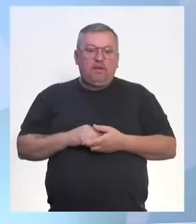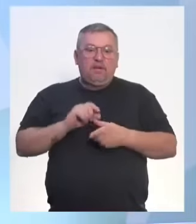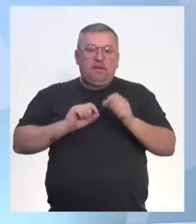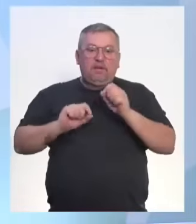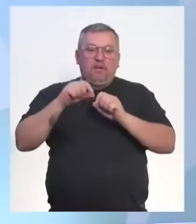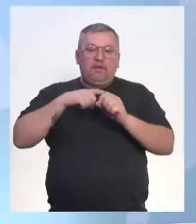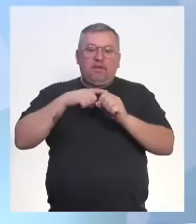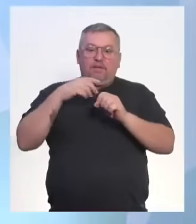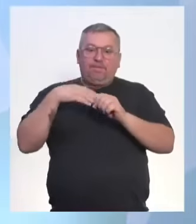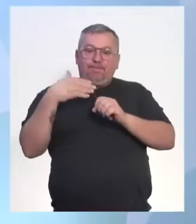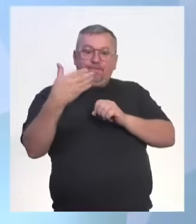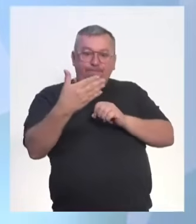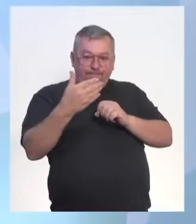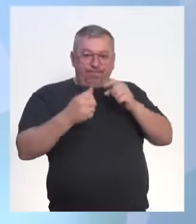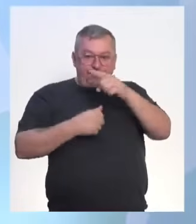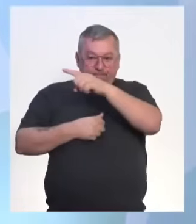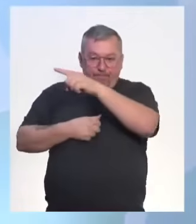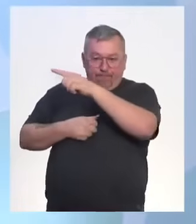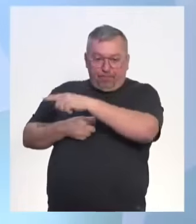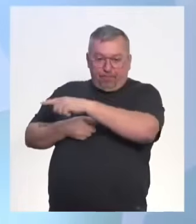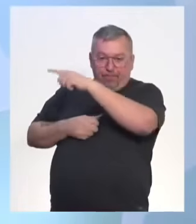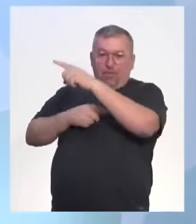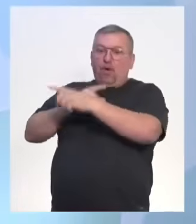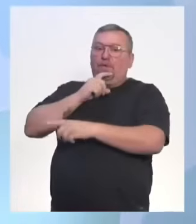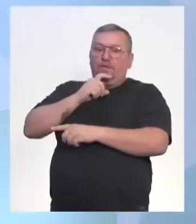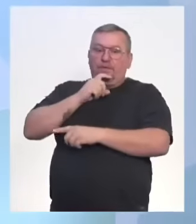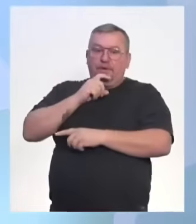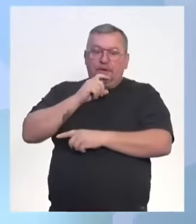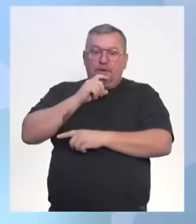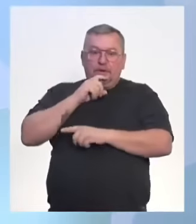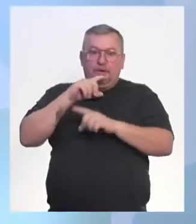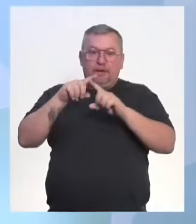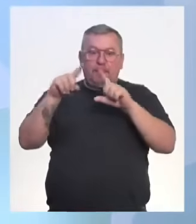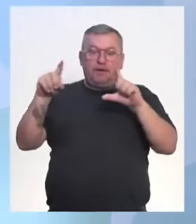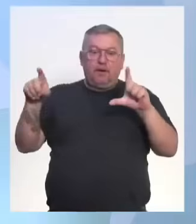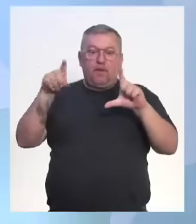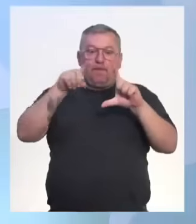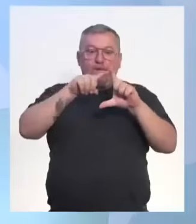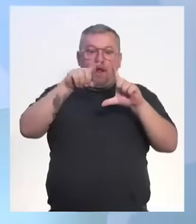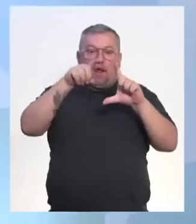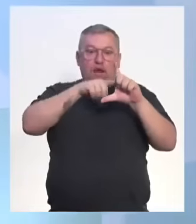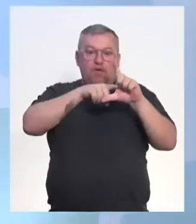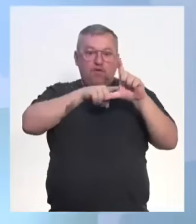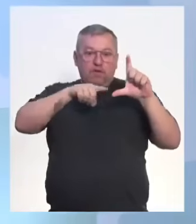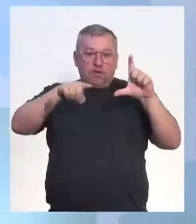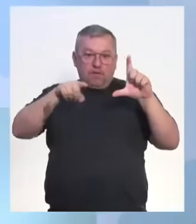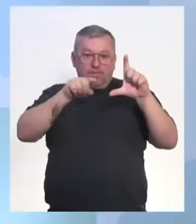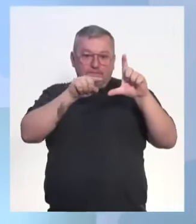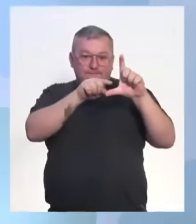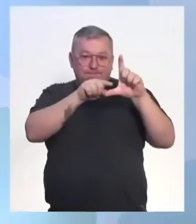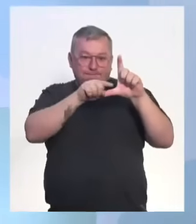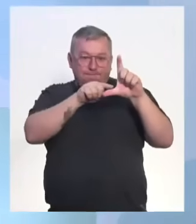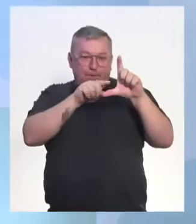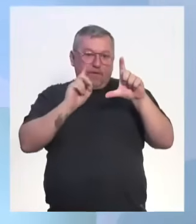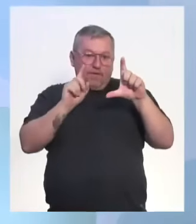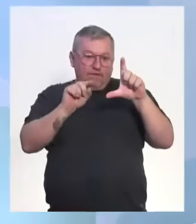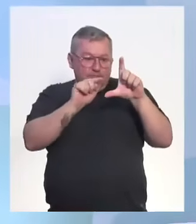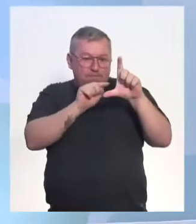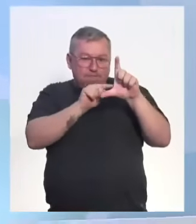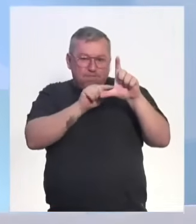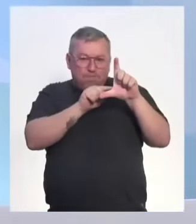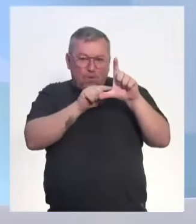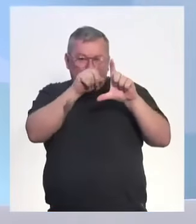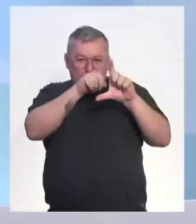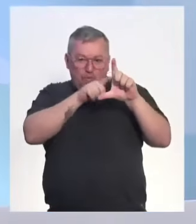Então, eu tenho esse lado aqui. Desse lado, eu tenho o vértice. O que é o vértice? Esse pontinho aqui, ó, não sei se o